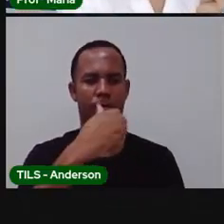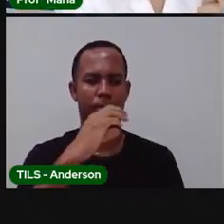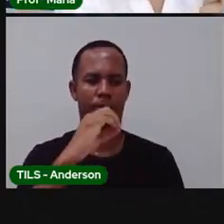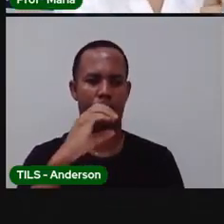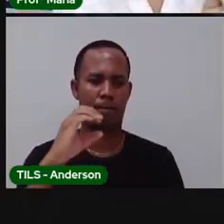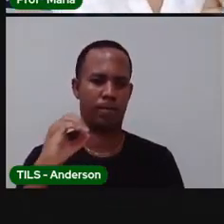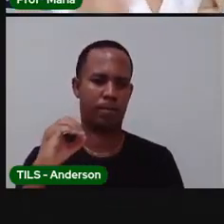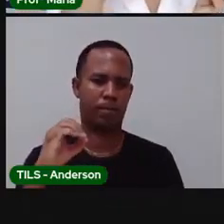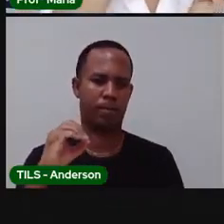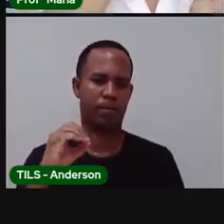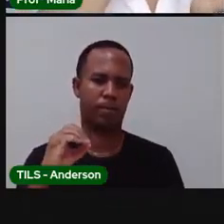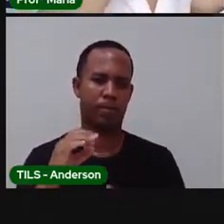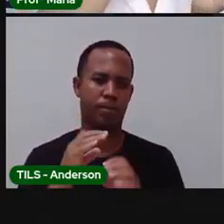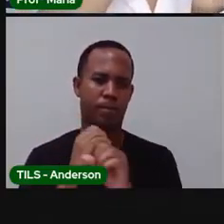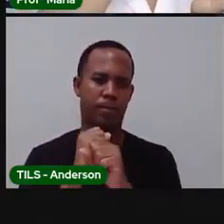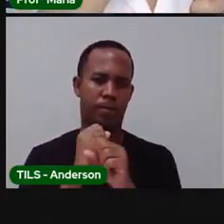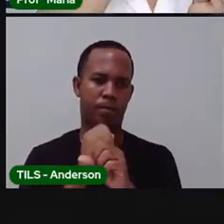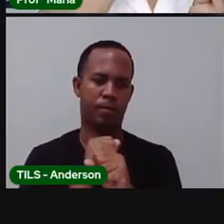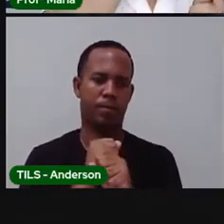400. Com mais 100,